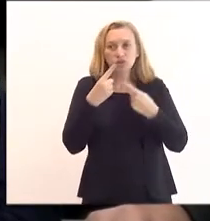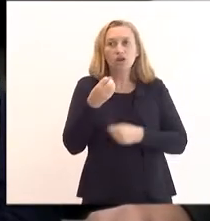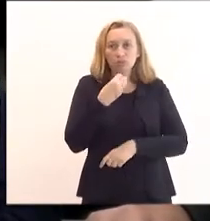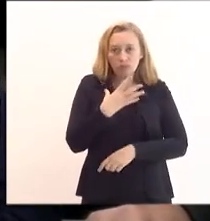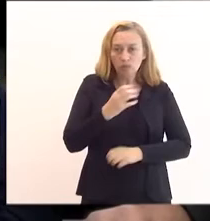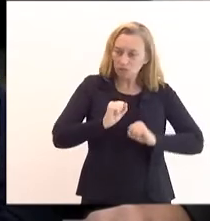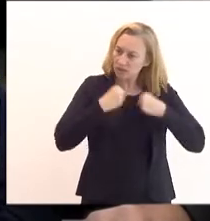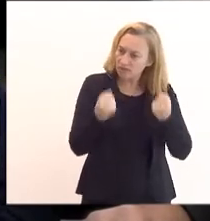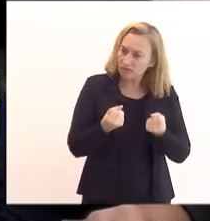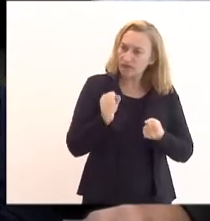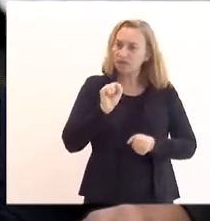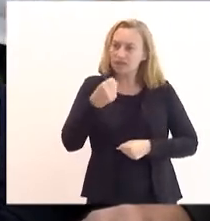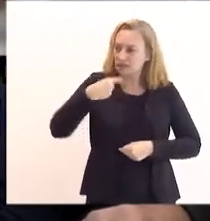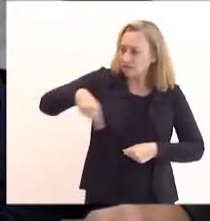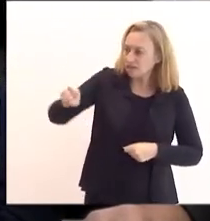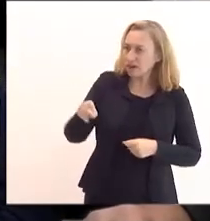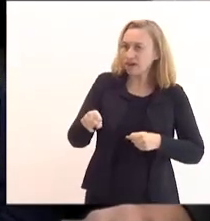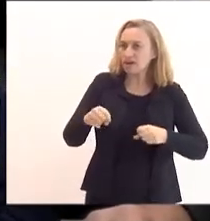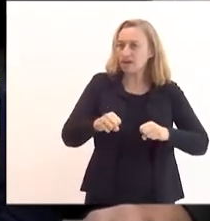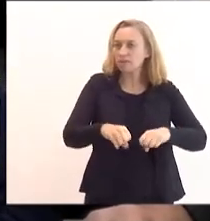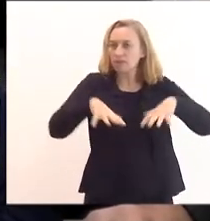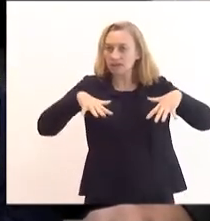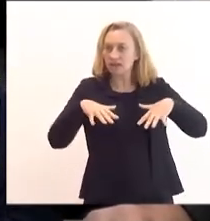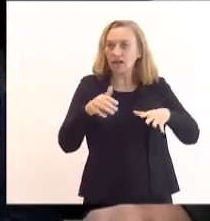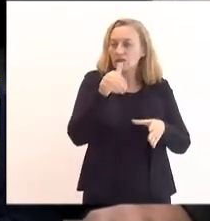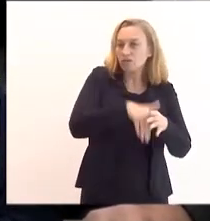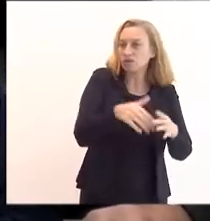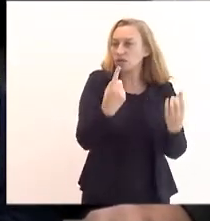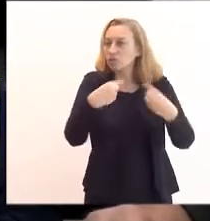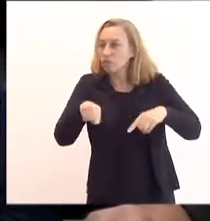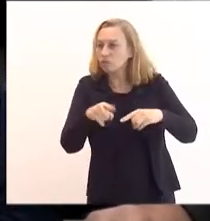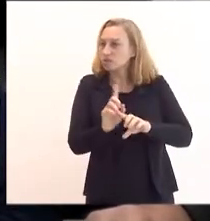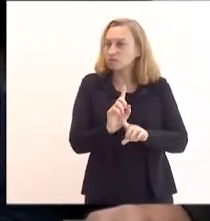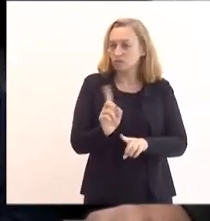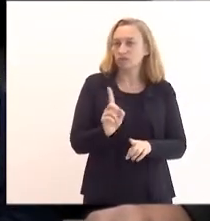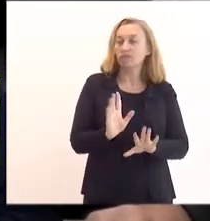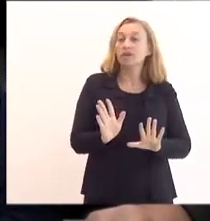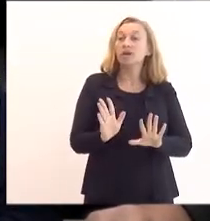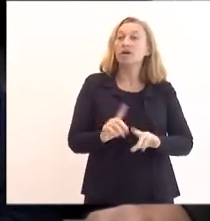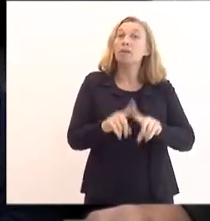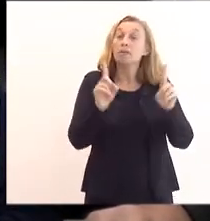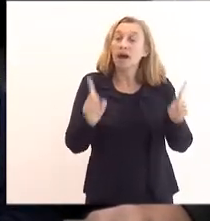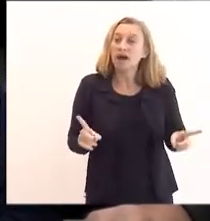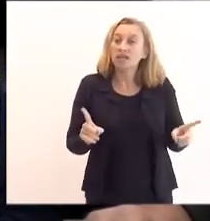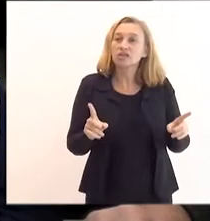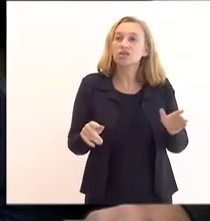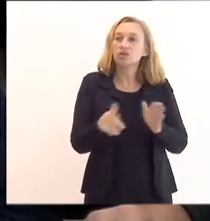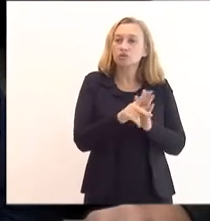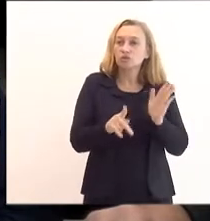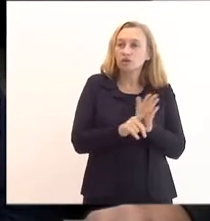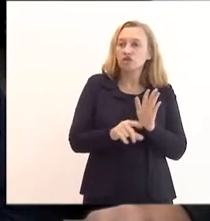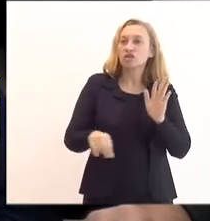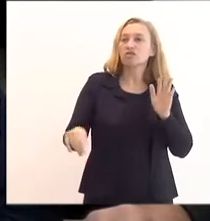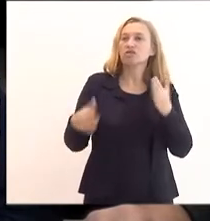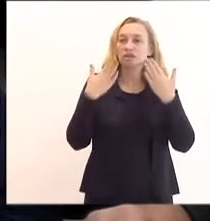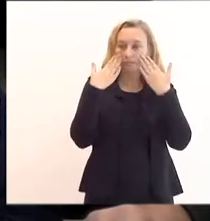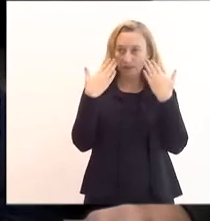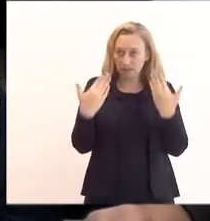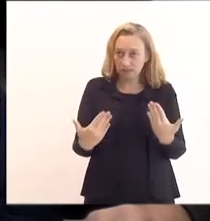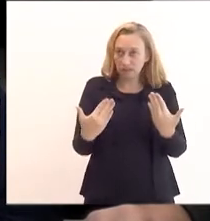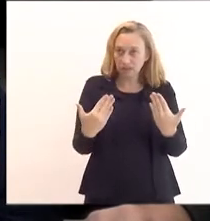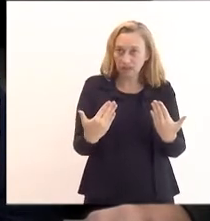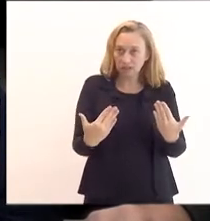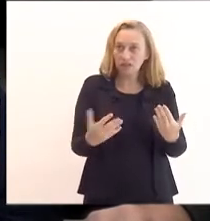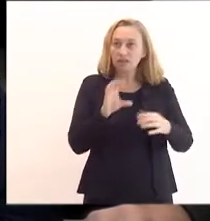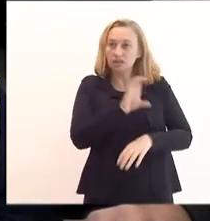defende, defende, vai no plenário, vota contra, faz parte do jogo político. Mas os projetos apresentados, sobretudo no